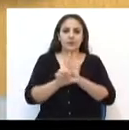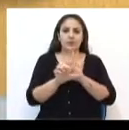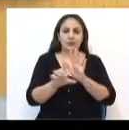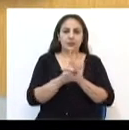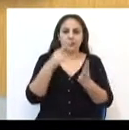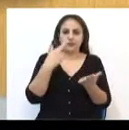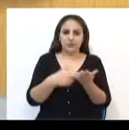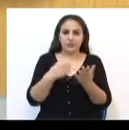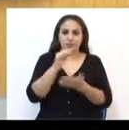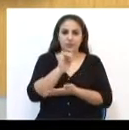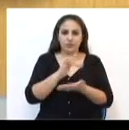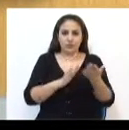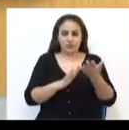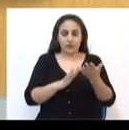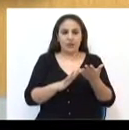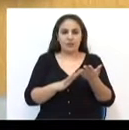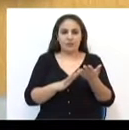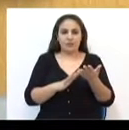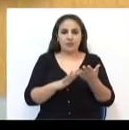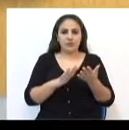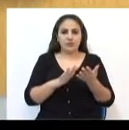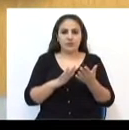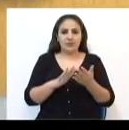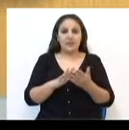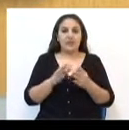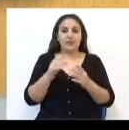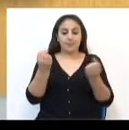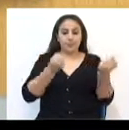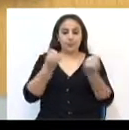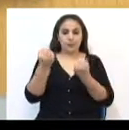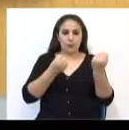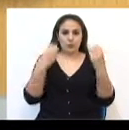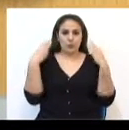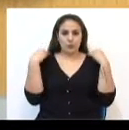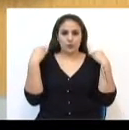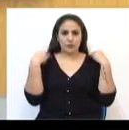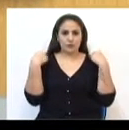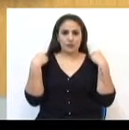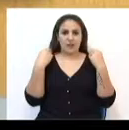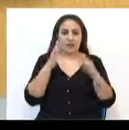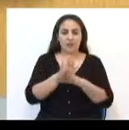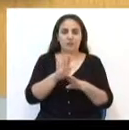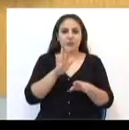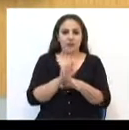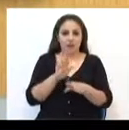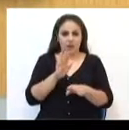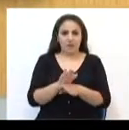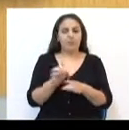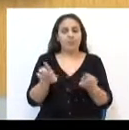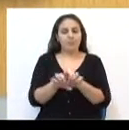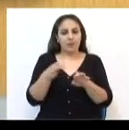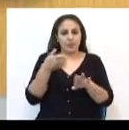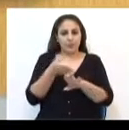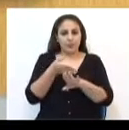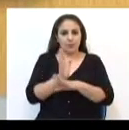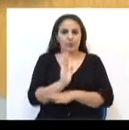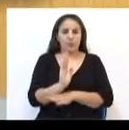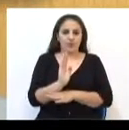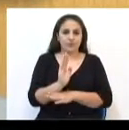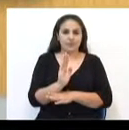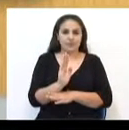que regulamenta a atividade de condutor auxiliar no transporte individual de passageiros também foi aprovado